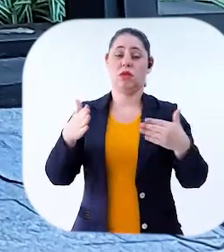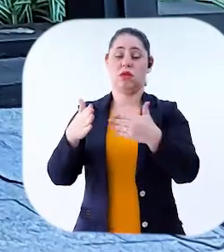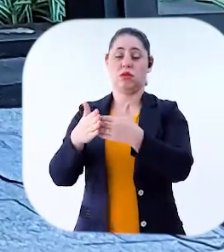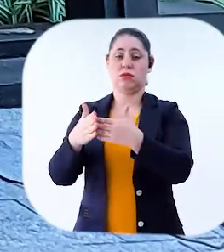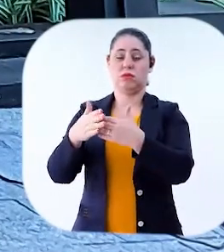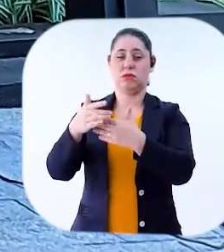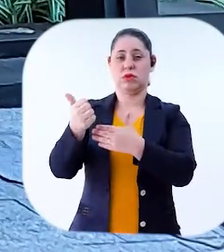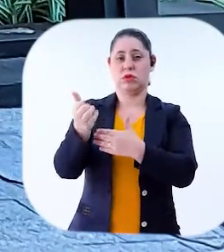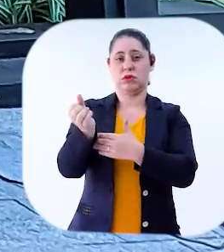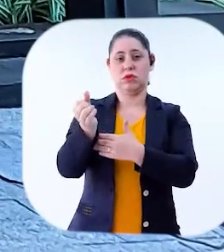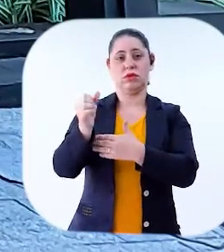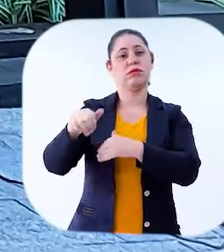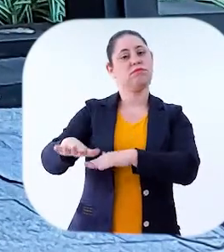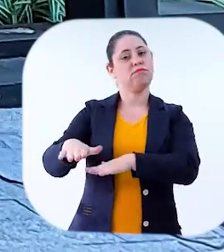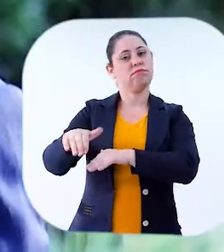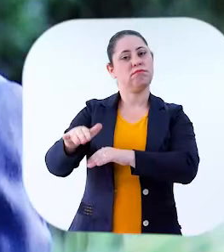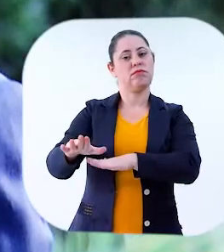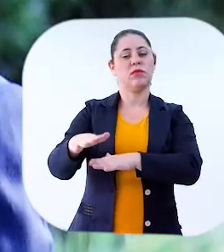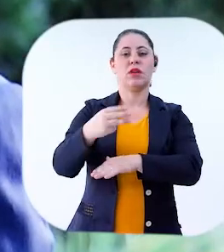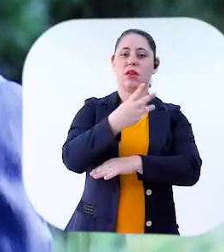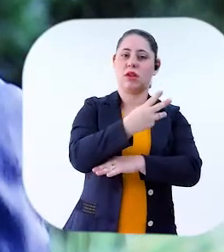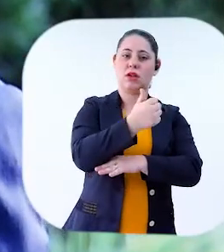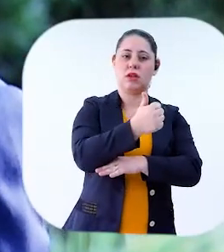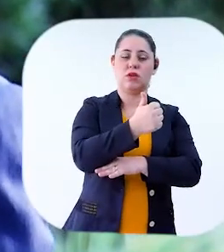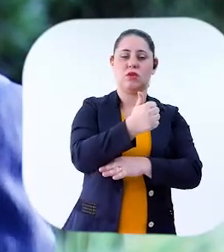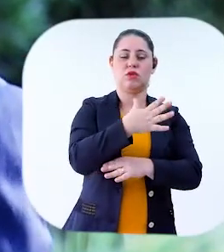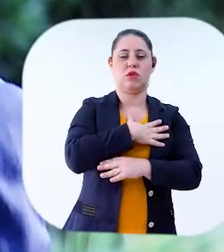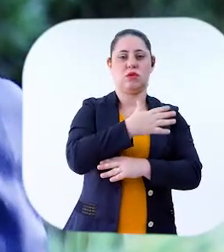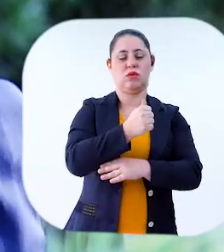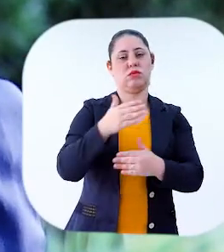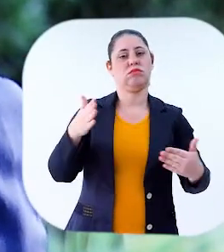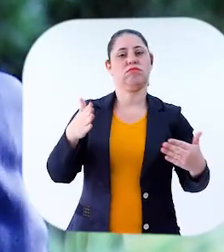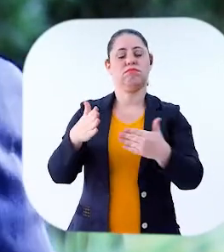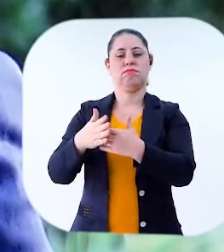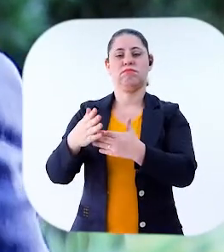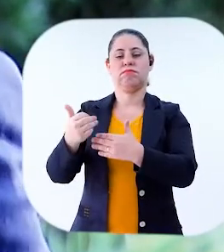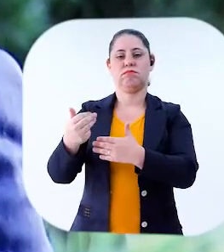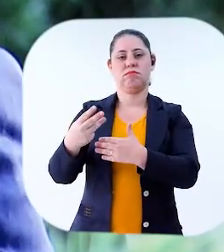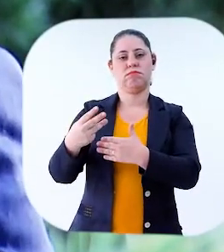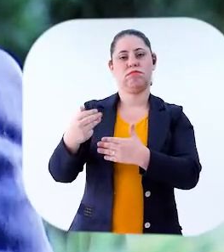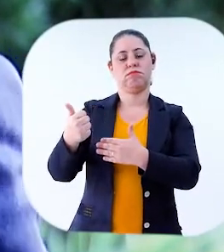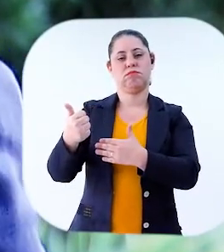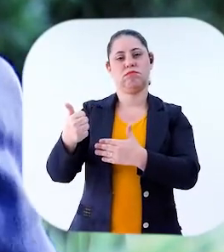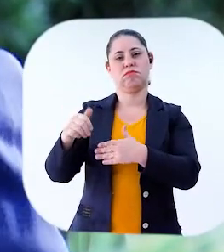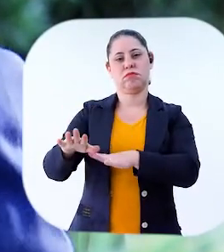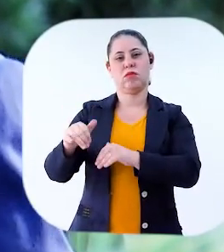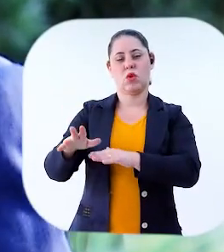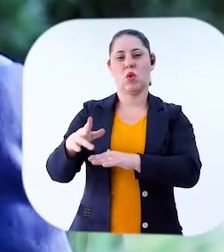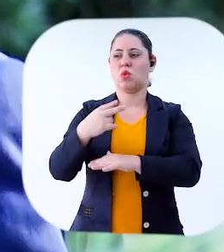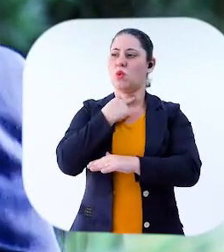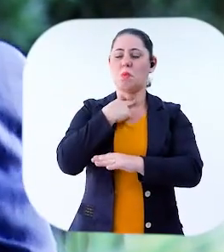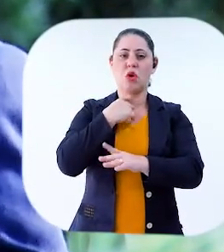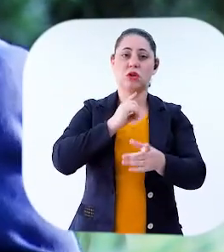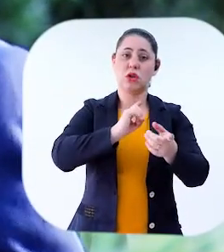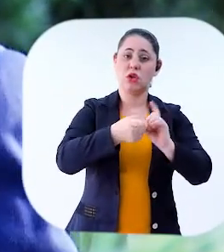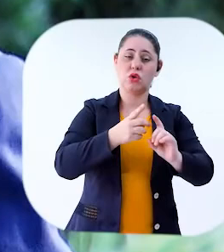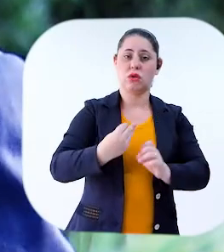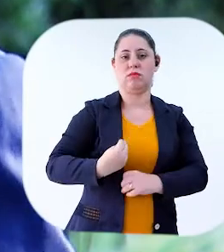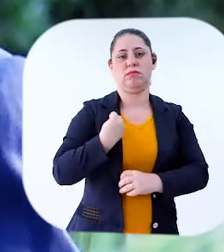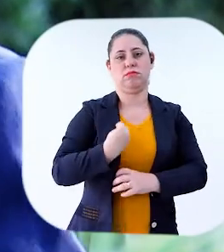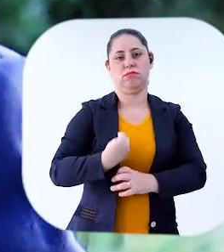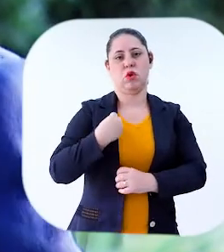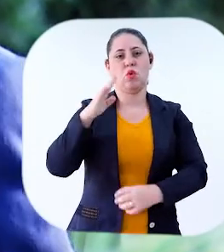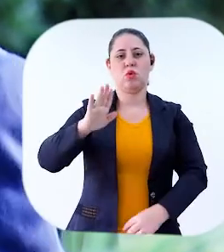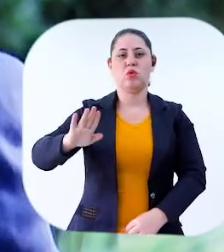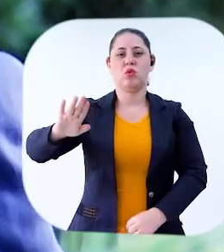termina 16 de setembro. 31 de agosto a 16 de setembro. Então, se não tiver condições de se reunirem